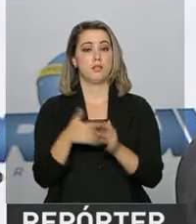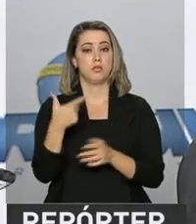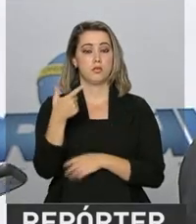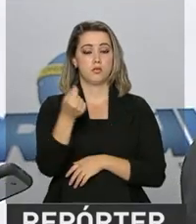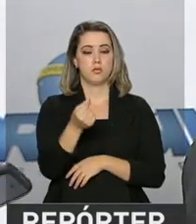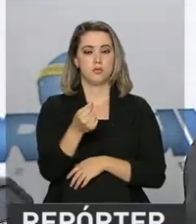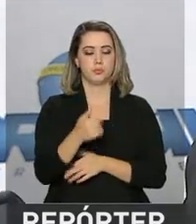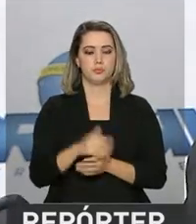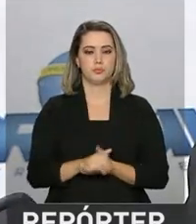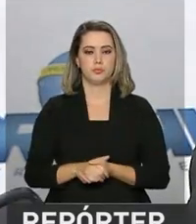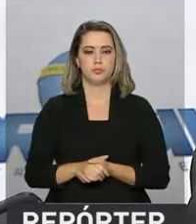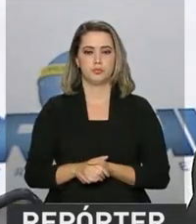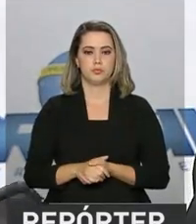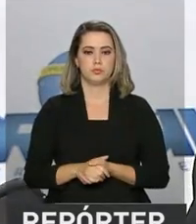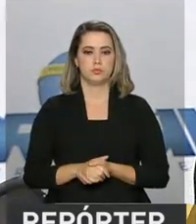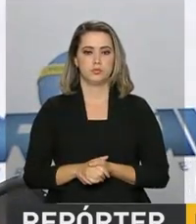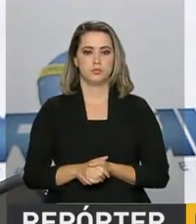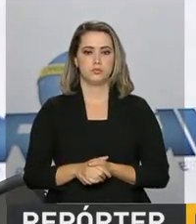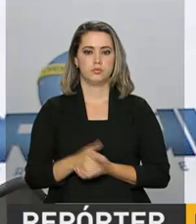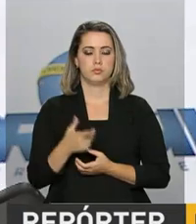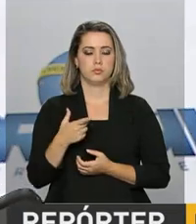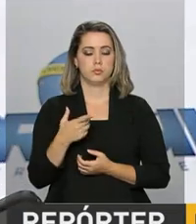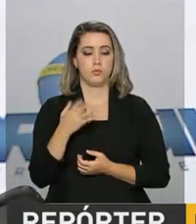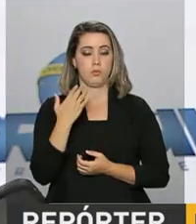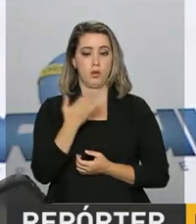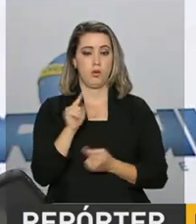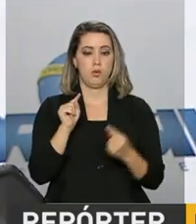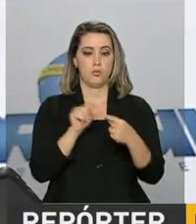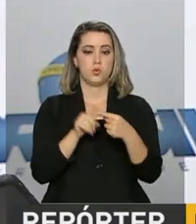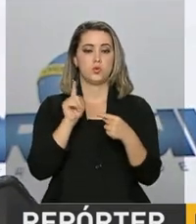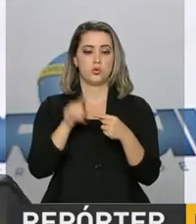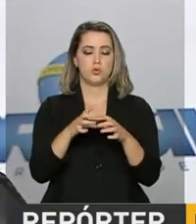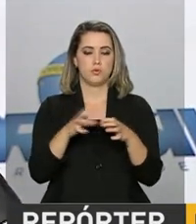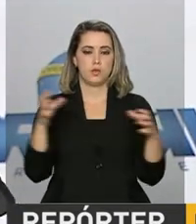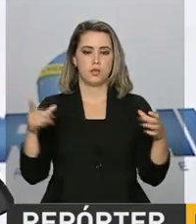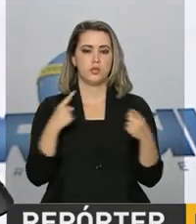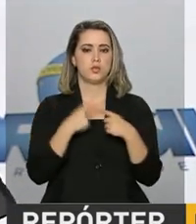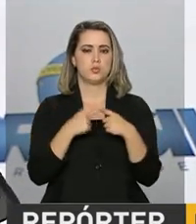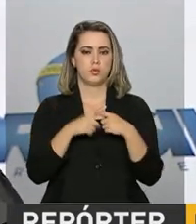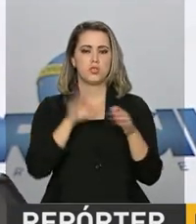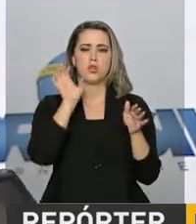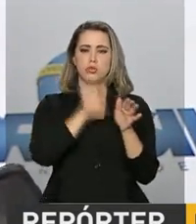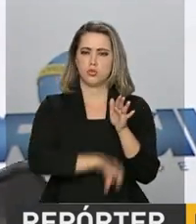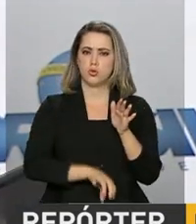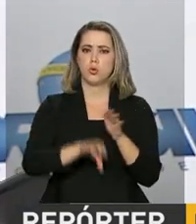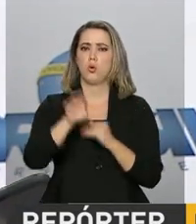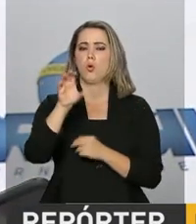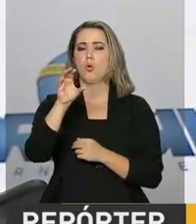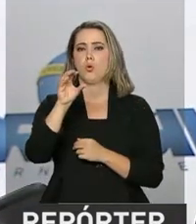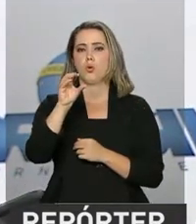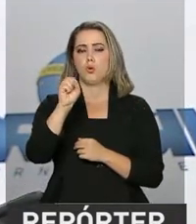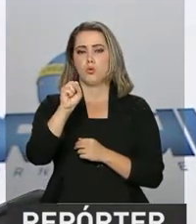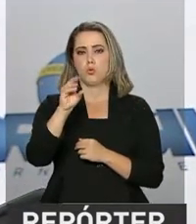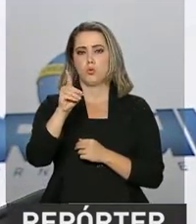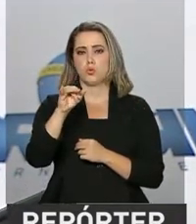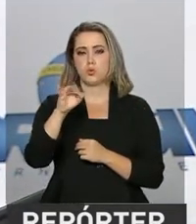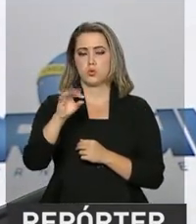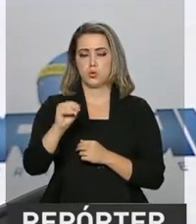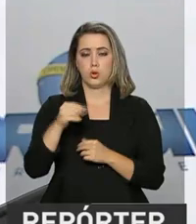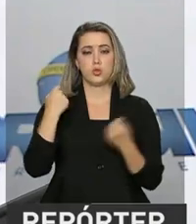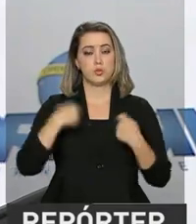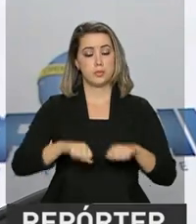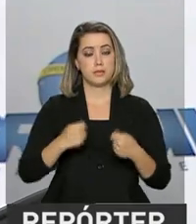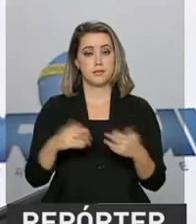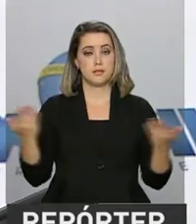meta é ambiciosa porque o excesso de sódio já foi tirado, agora requer